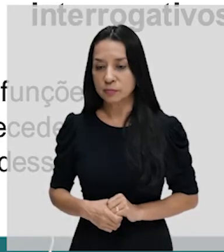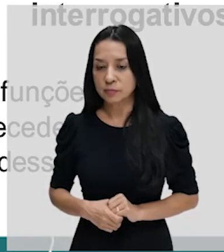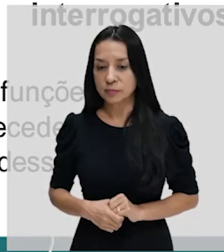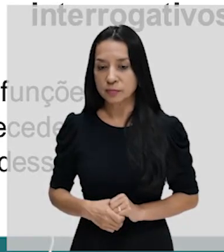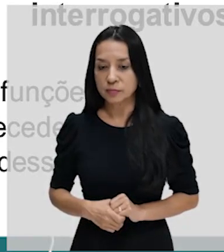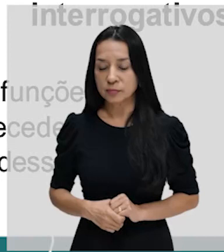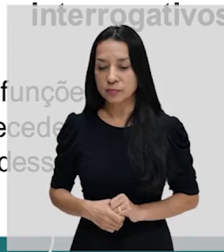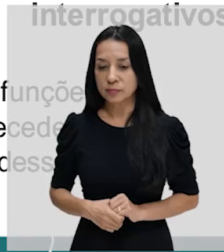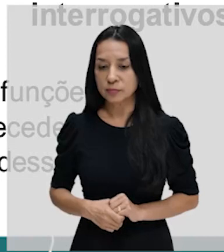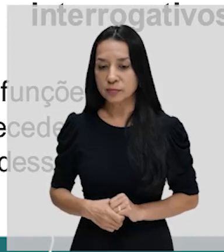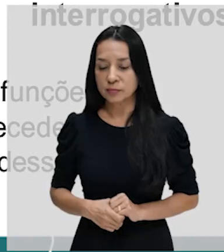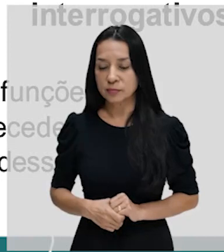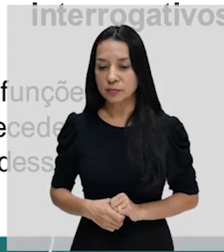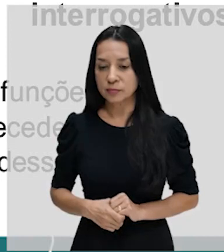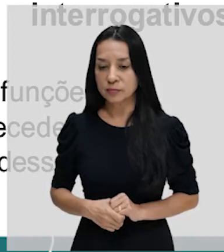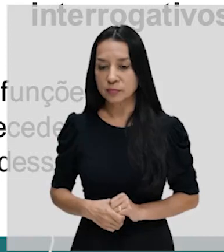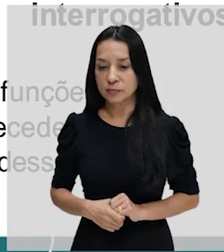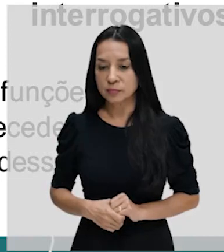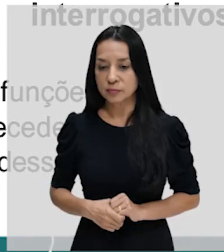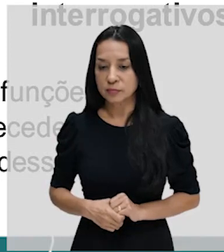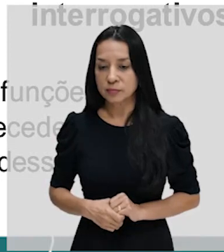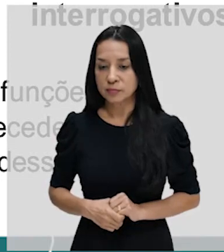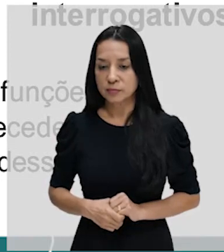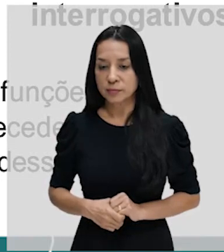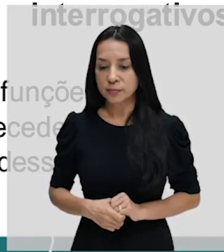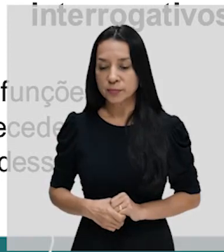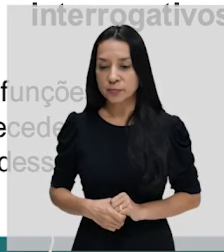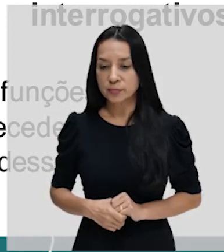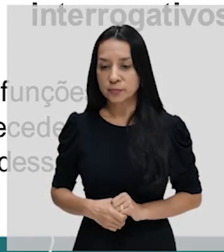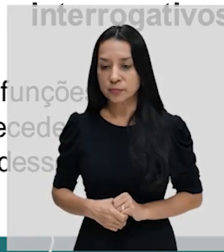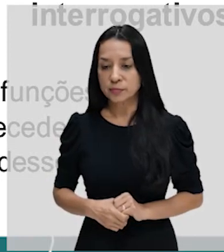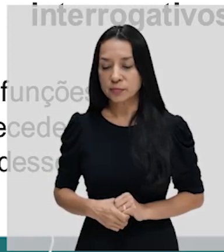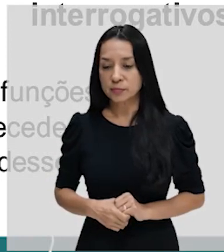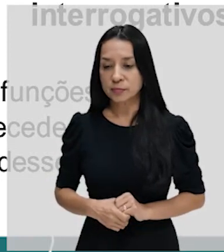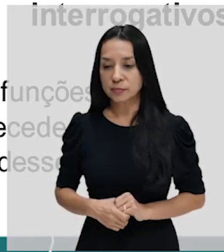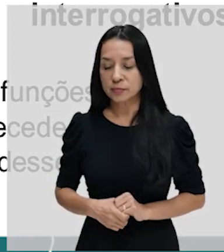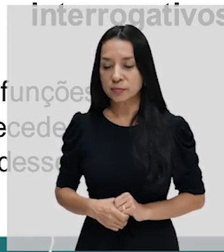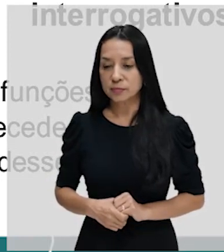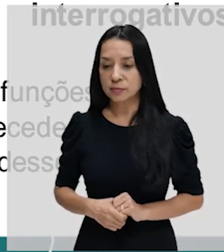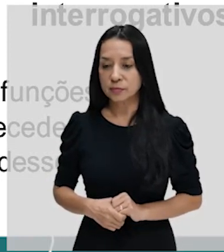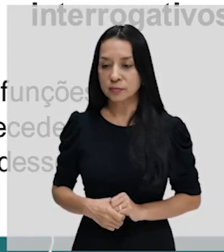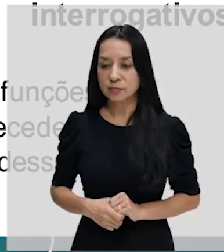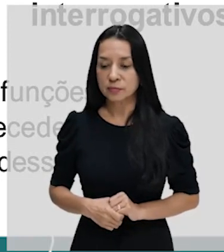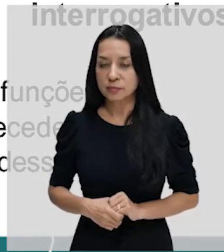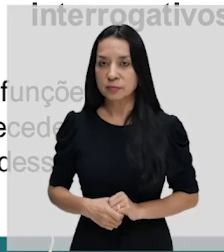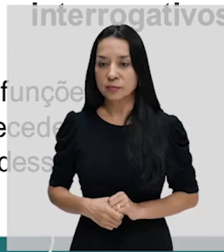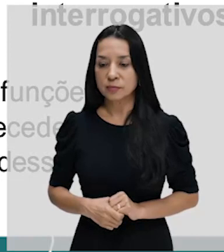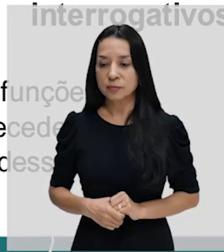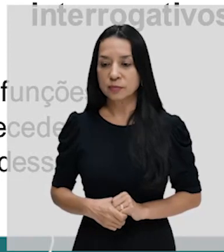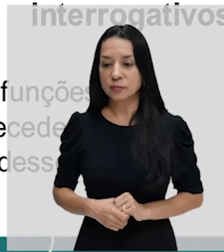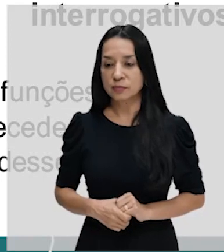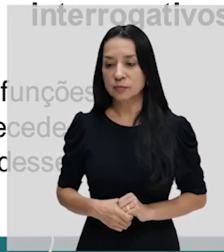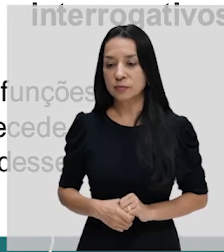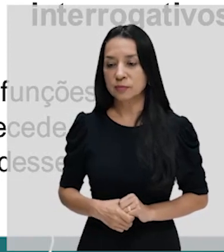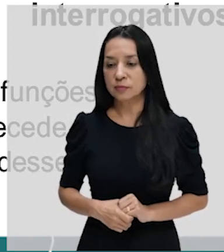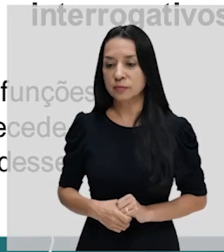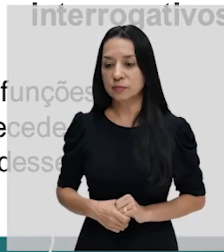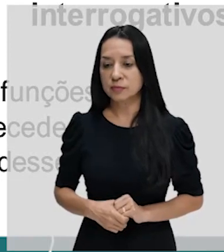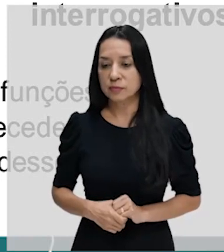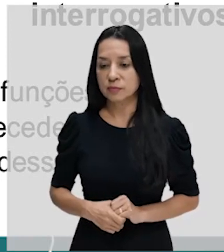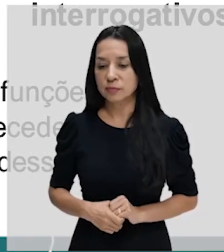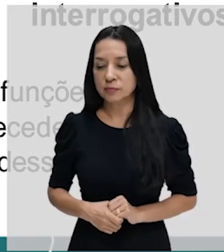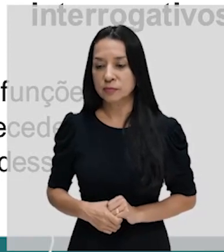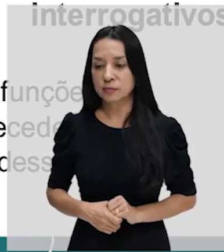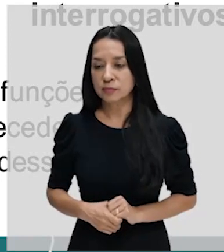pronombre anteceda al sustantivo, aquel deberá admitir el mismo